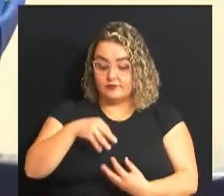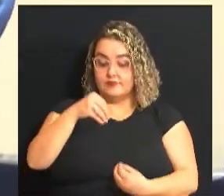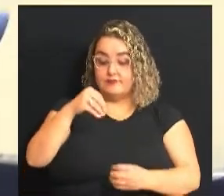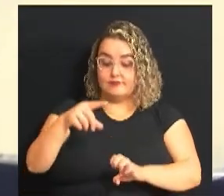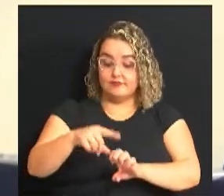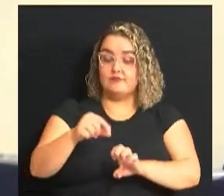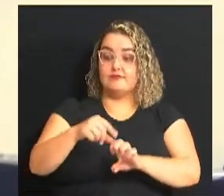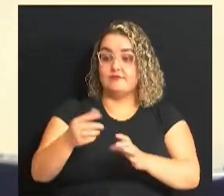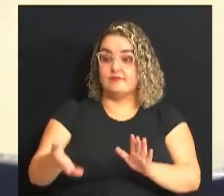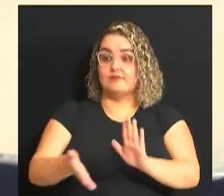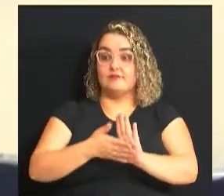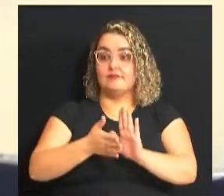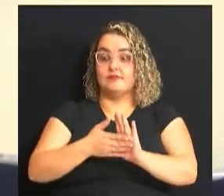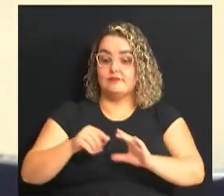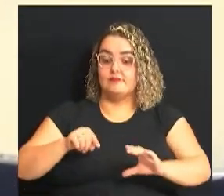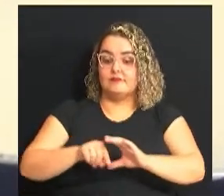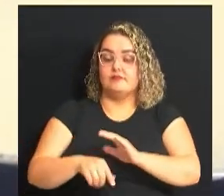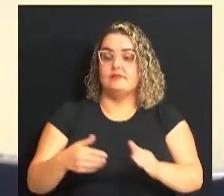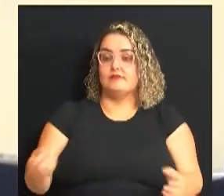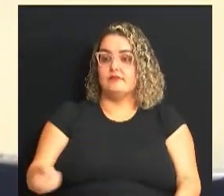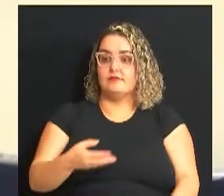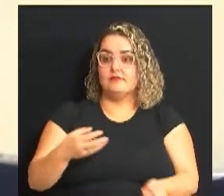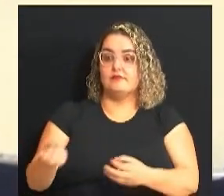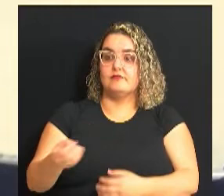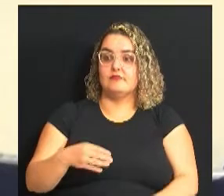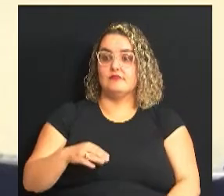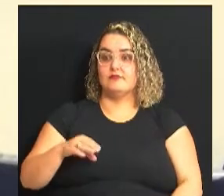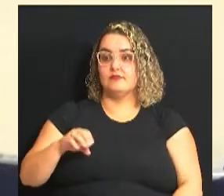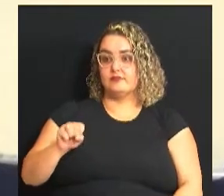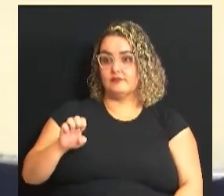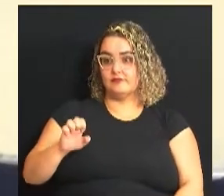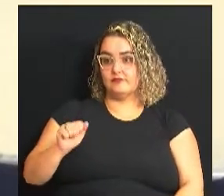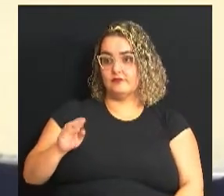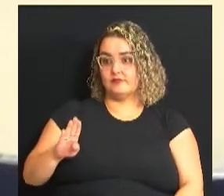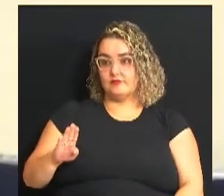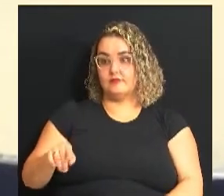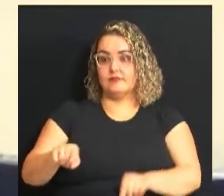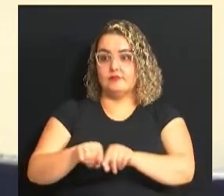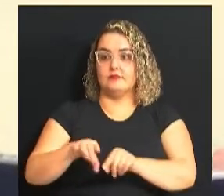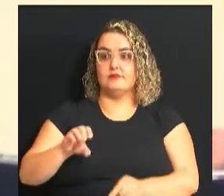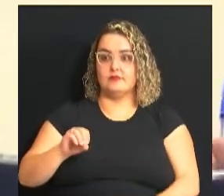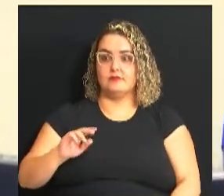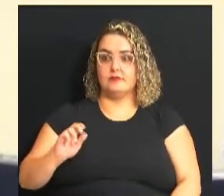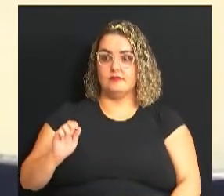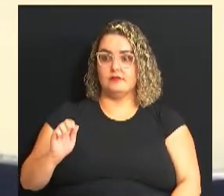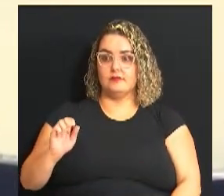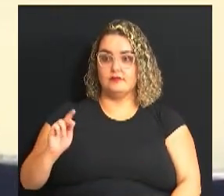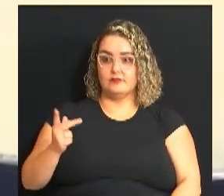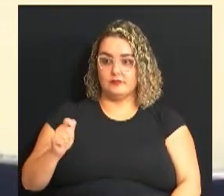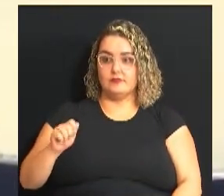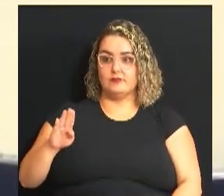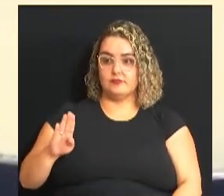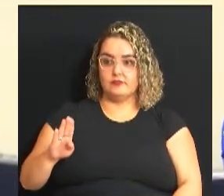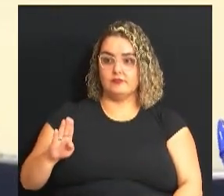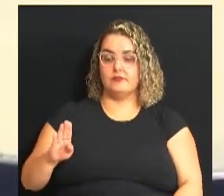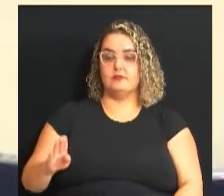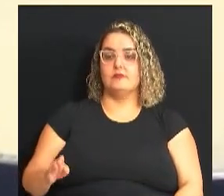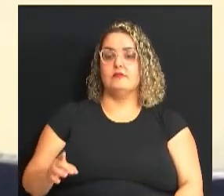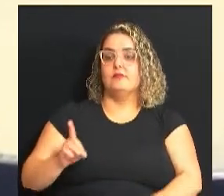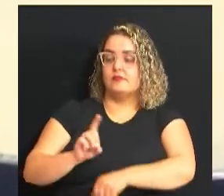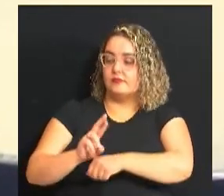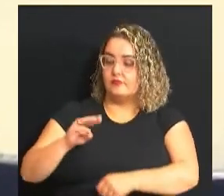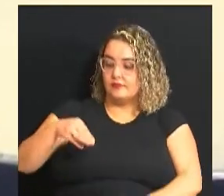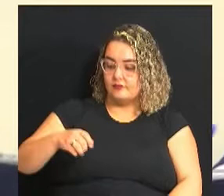propondo avanços, inovações também na CEAB e Coab. Doutor Marcelo, os técnicos da CEAB e Coab aqui presentes também.